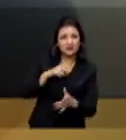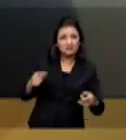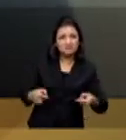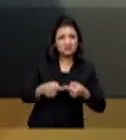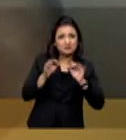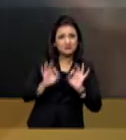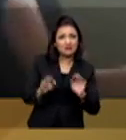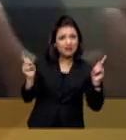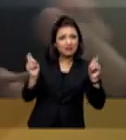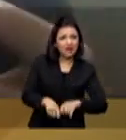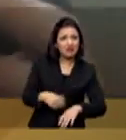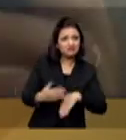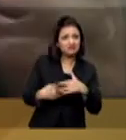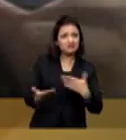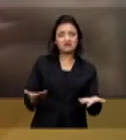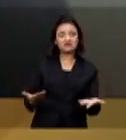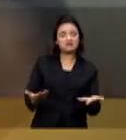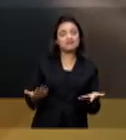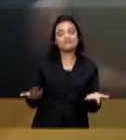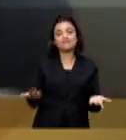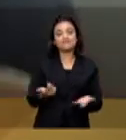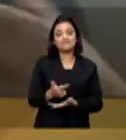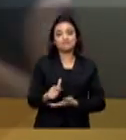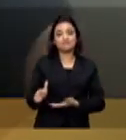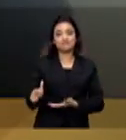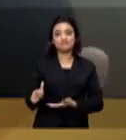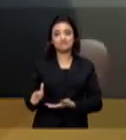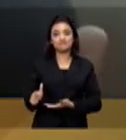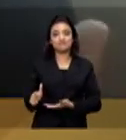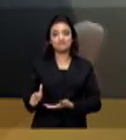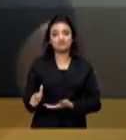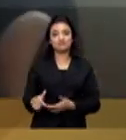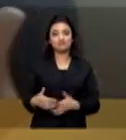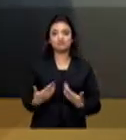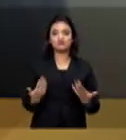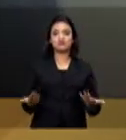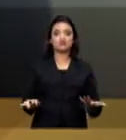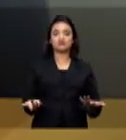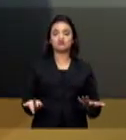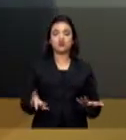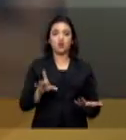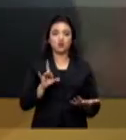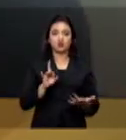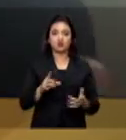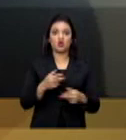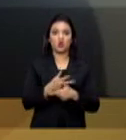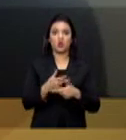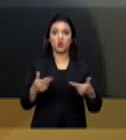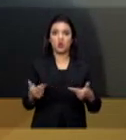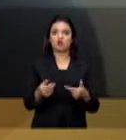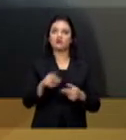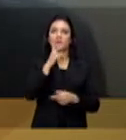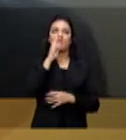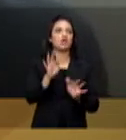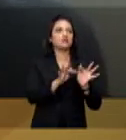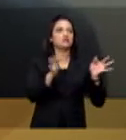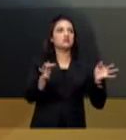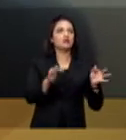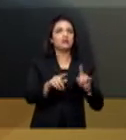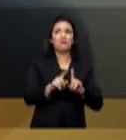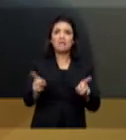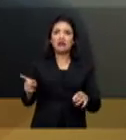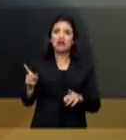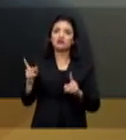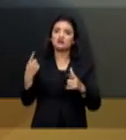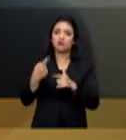Não. Surge um clamor popular e se dá uma resposta que é simples para um problema complexo, que é a pura